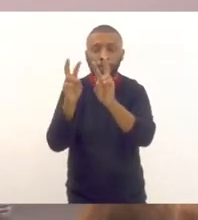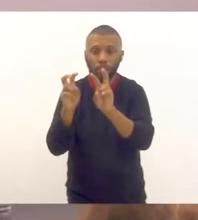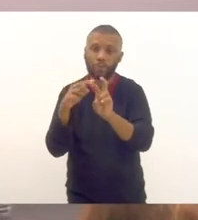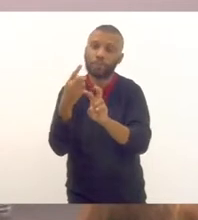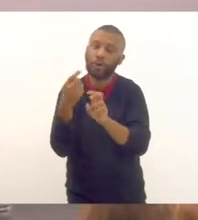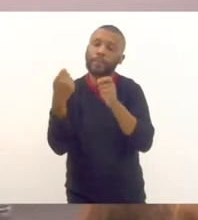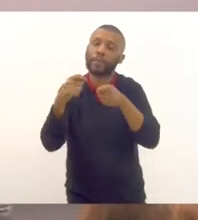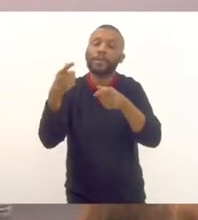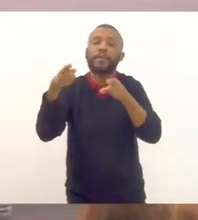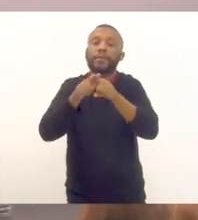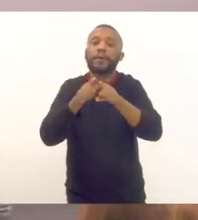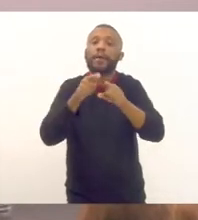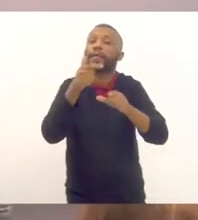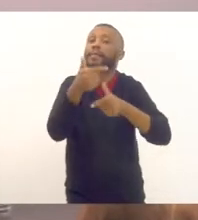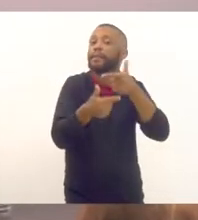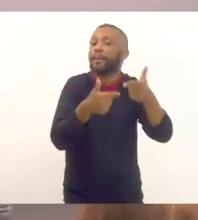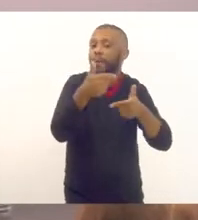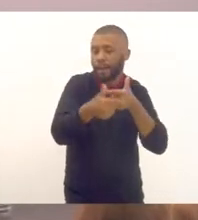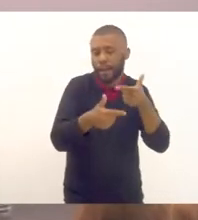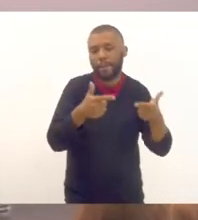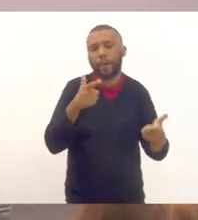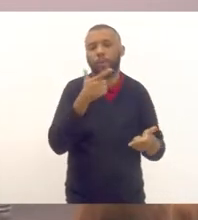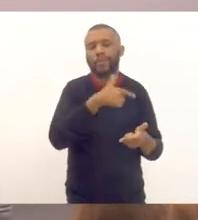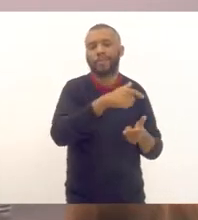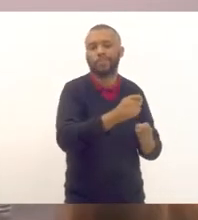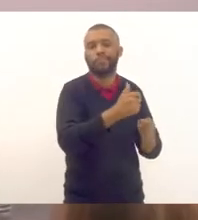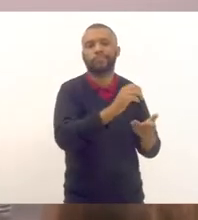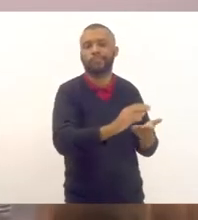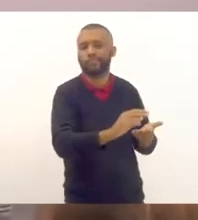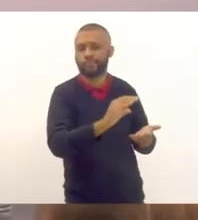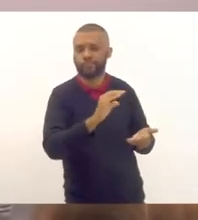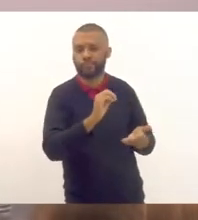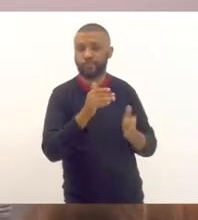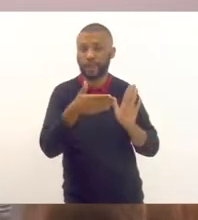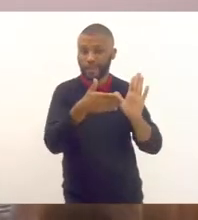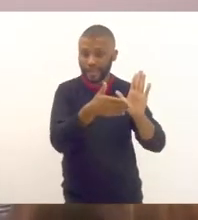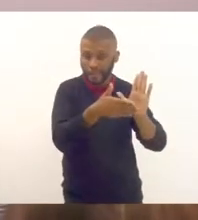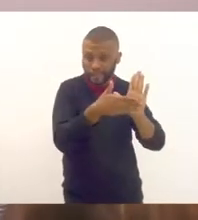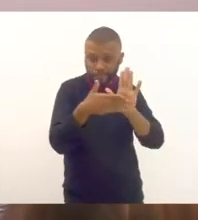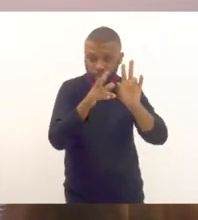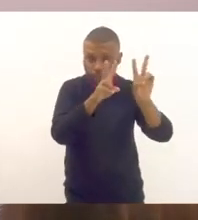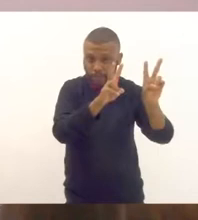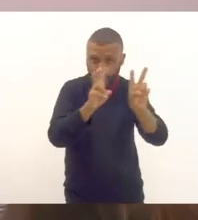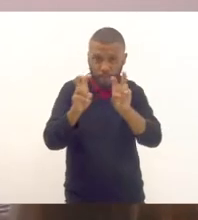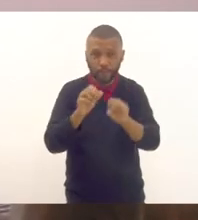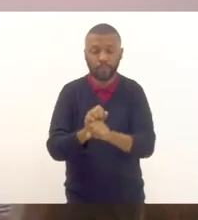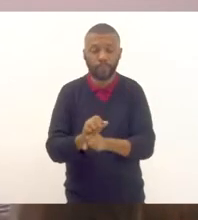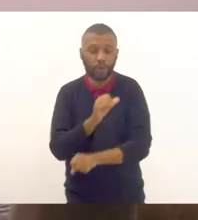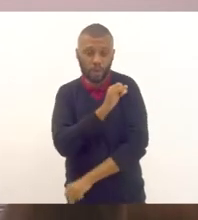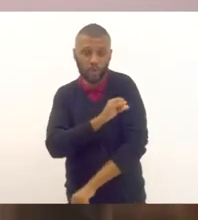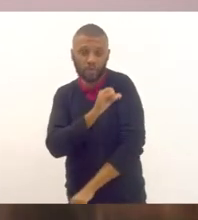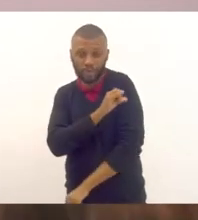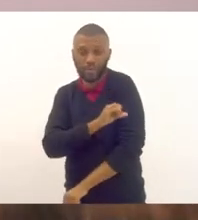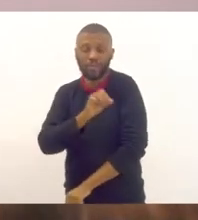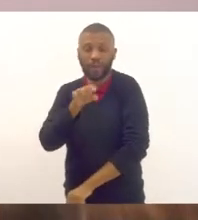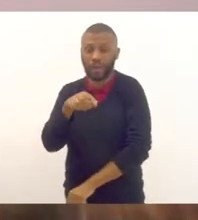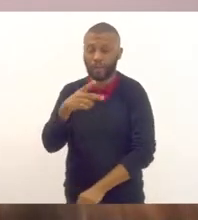casa. E uma das pautas que a gente vem defendendo é assim, o Rio de Janeiro ainda é o segundo PIB, né?